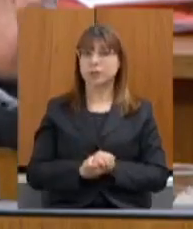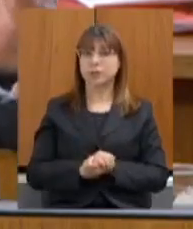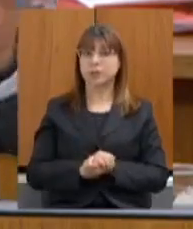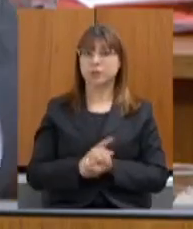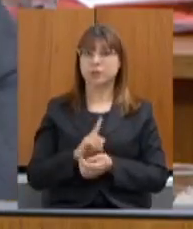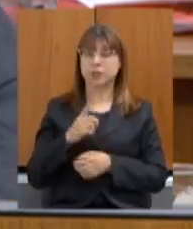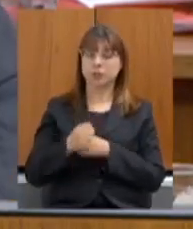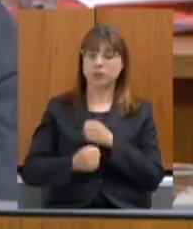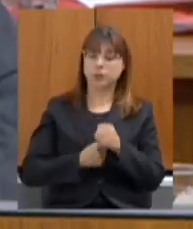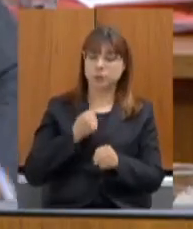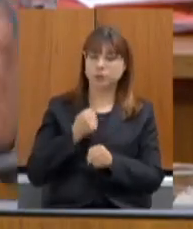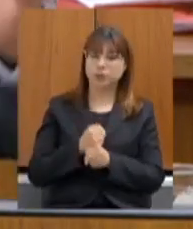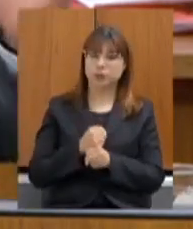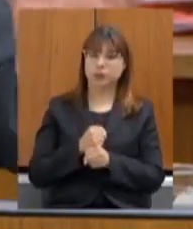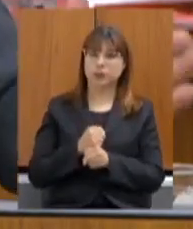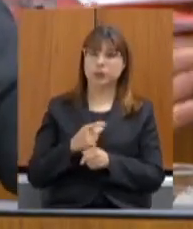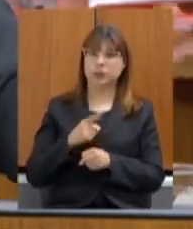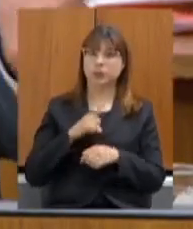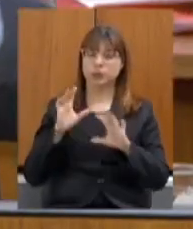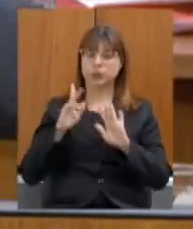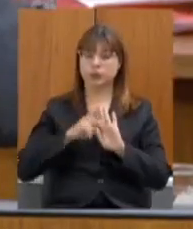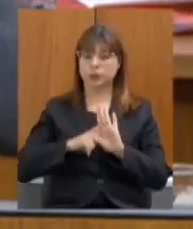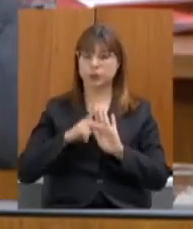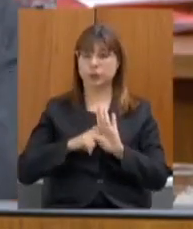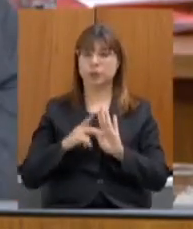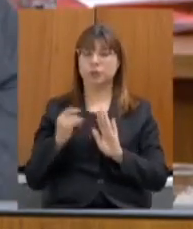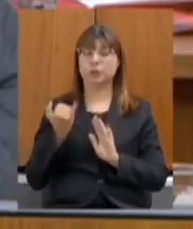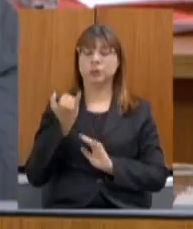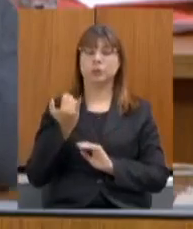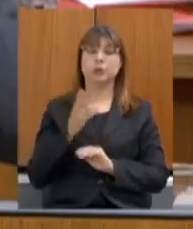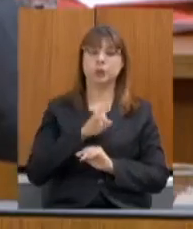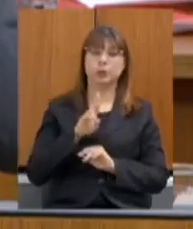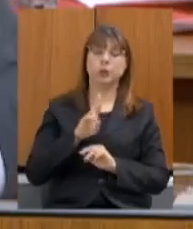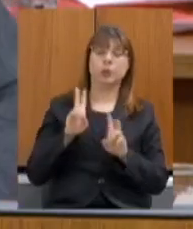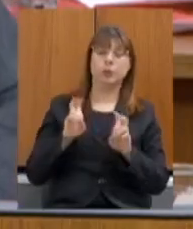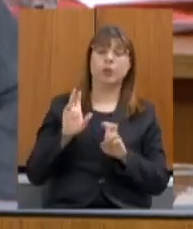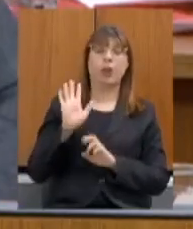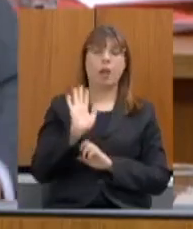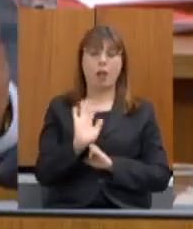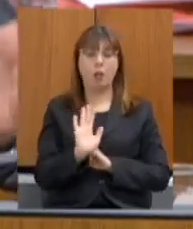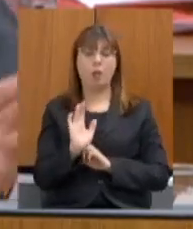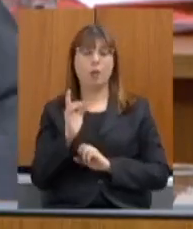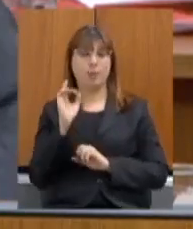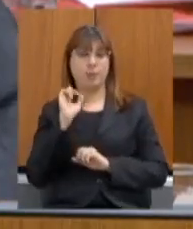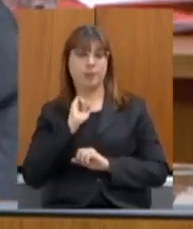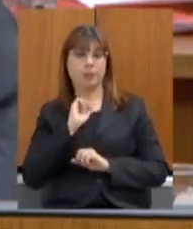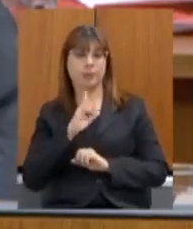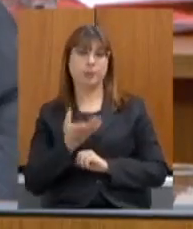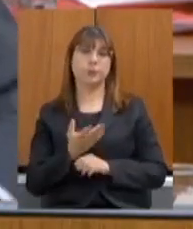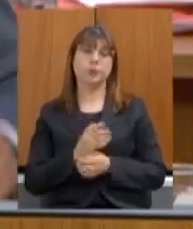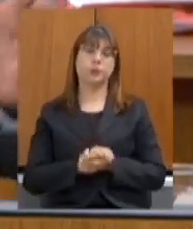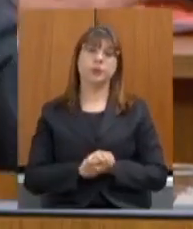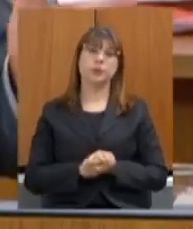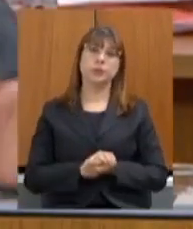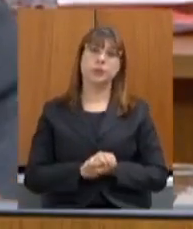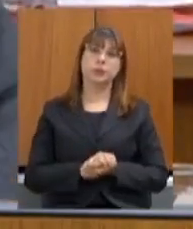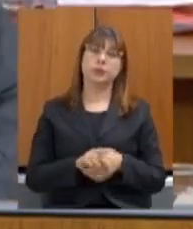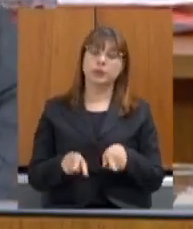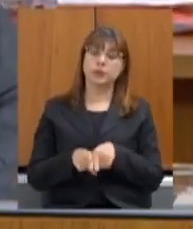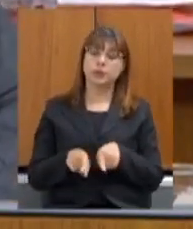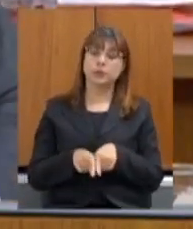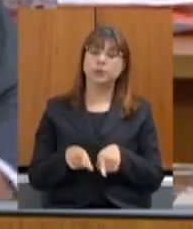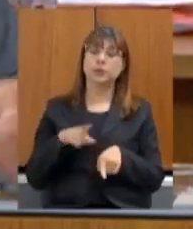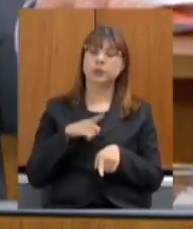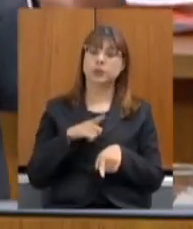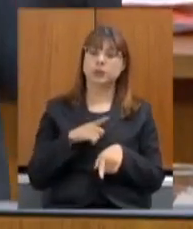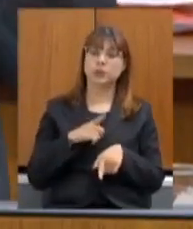para o próximo ano, temos o projeto importante Alô Minas, e a comunicação já auto-autorizado. Temos também as nossas